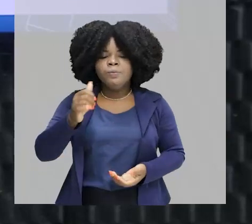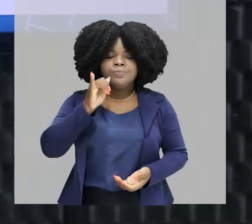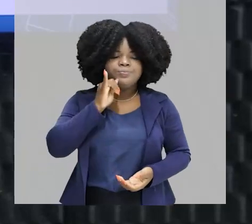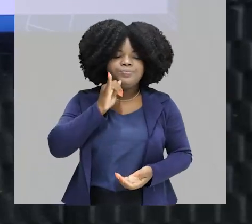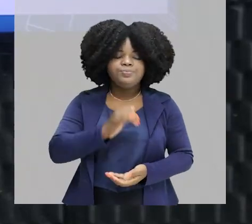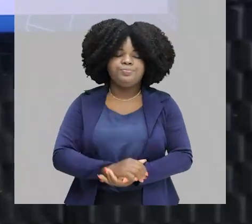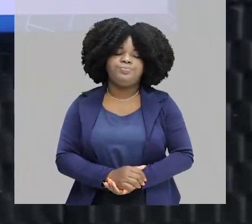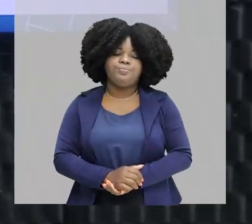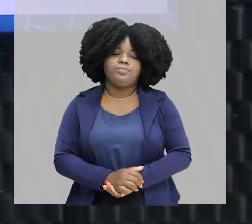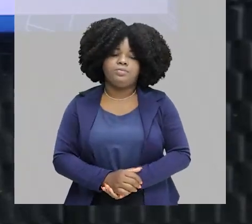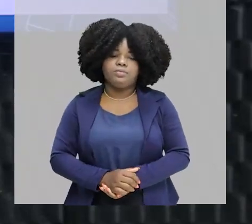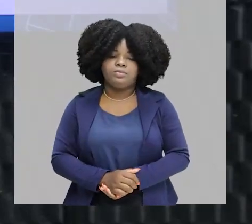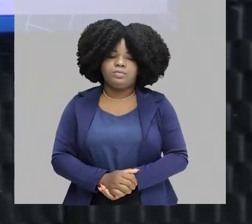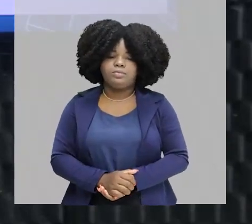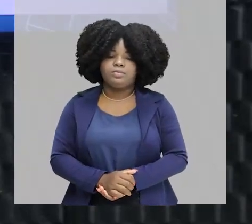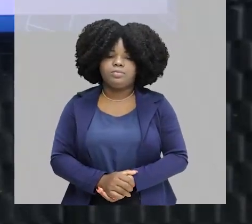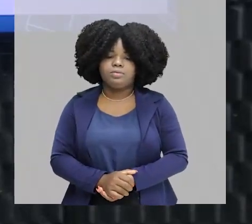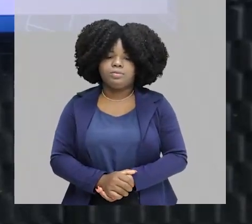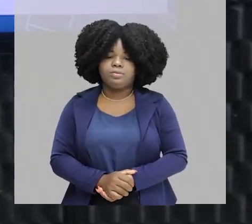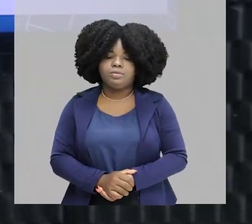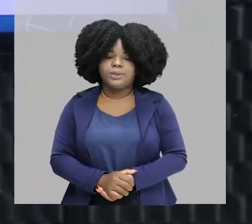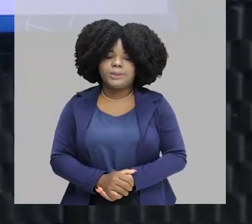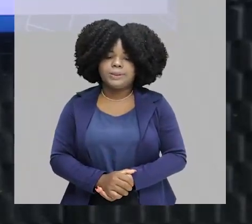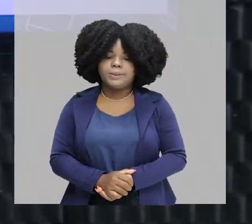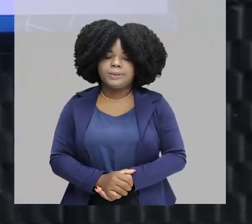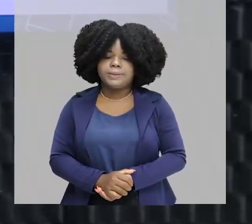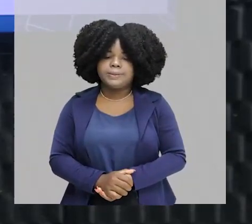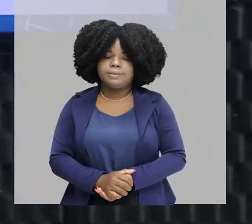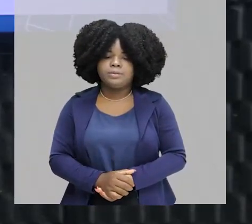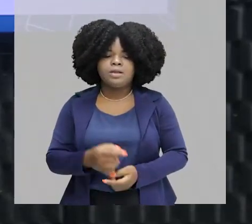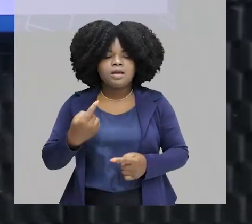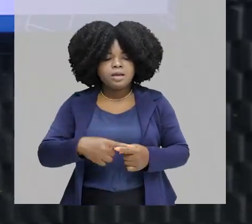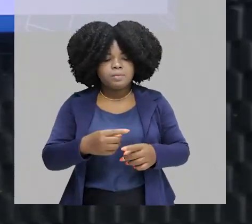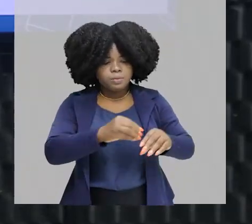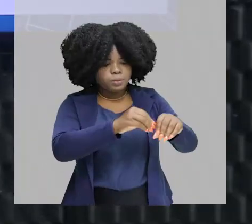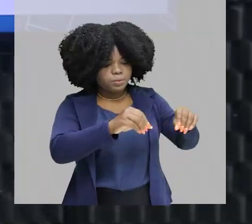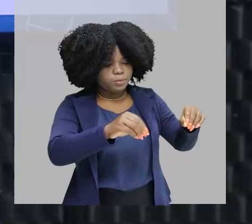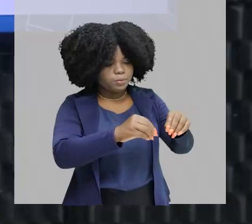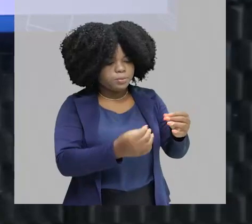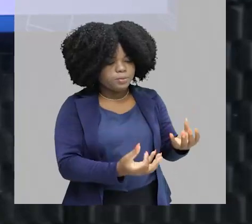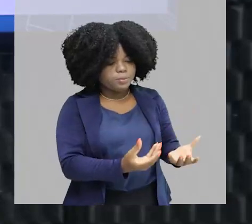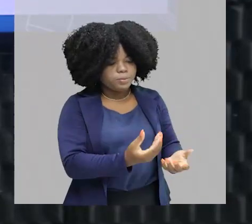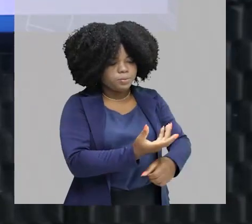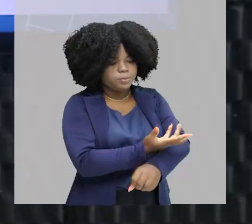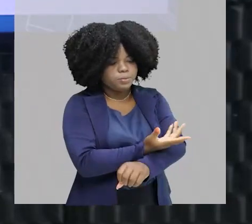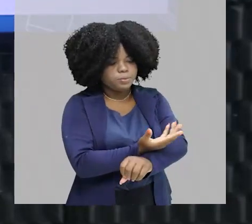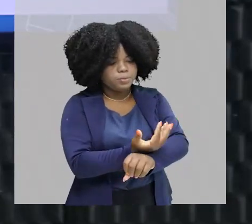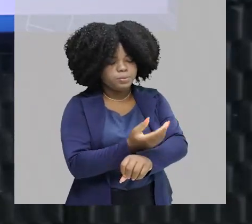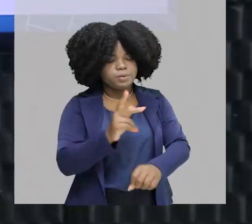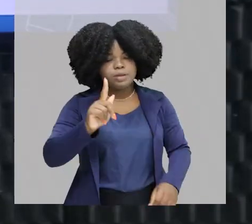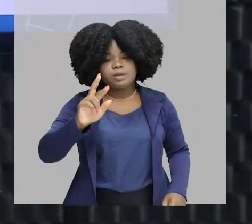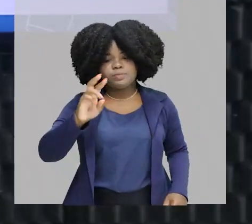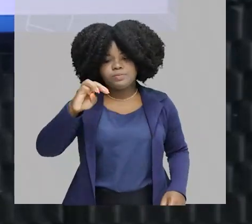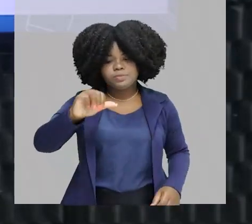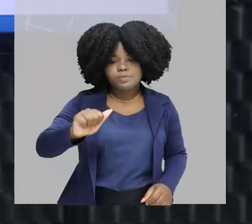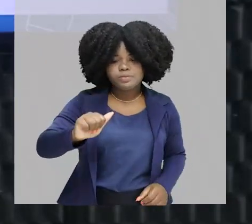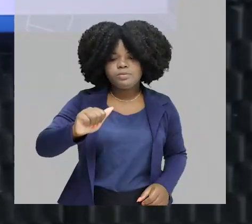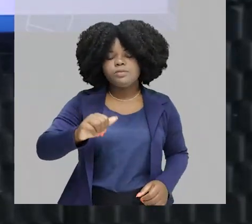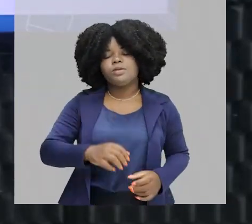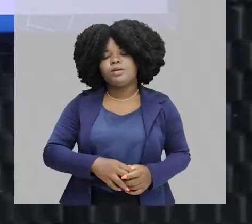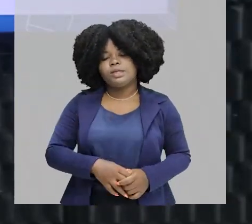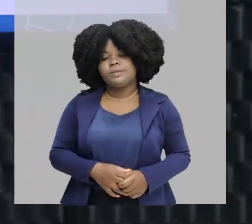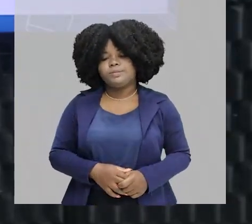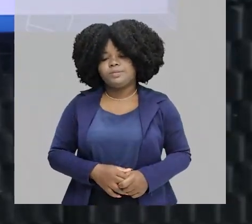exemplo. Why is the grass wet? Por que a grama está molhada? Has it been raining? Na